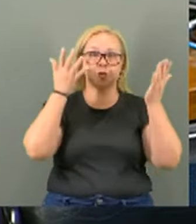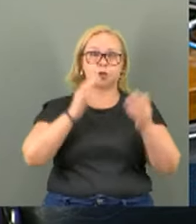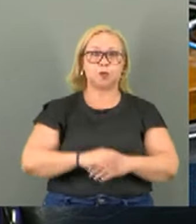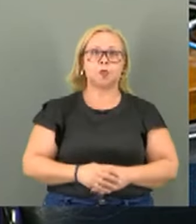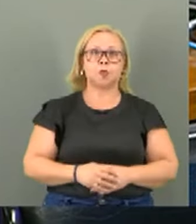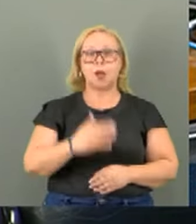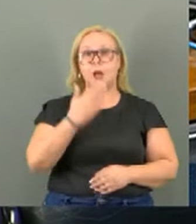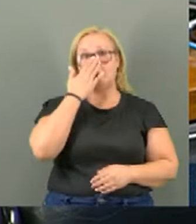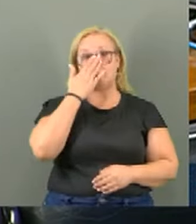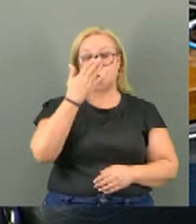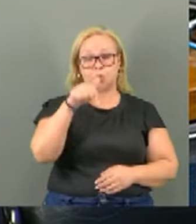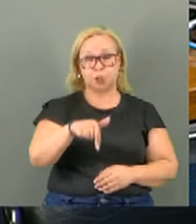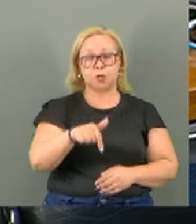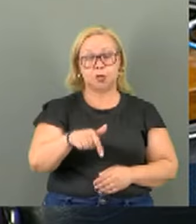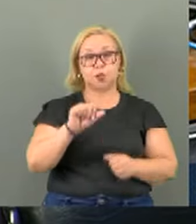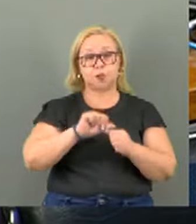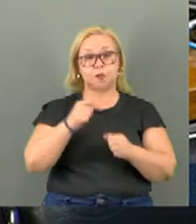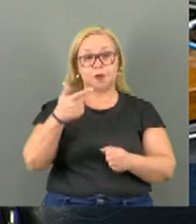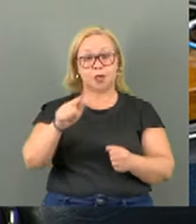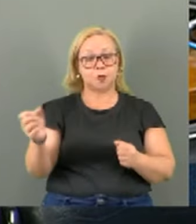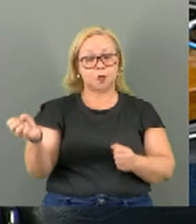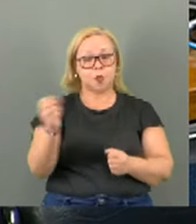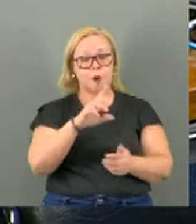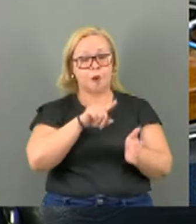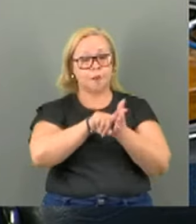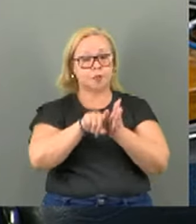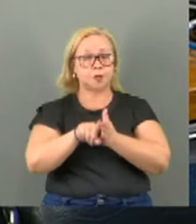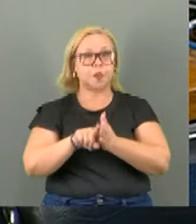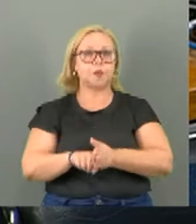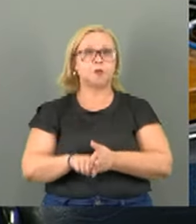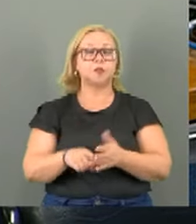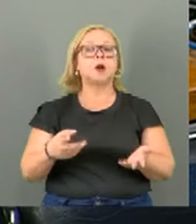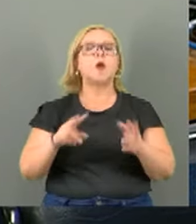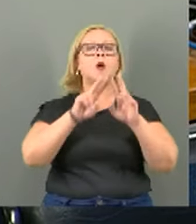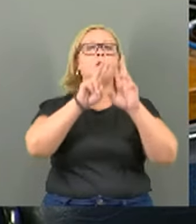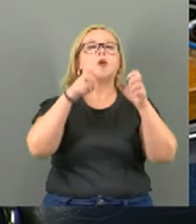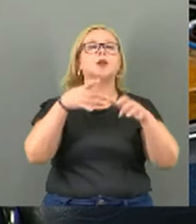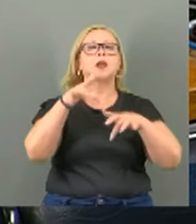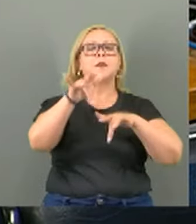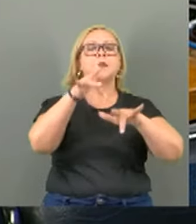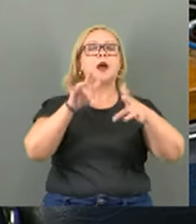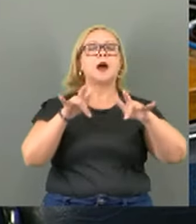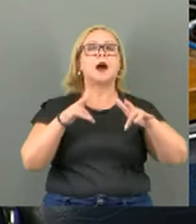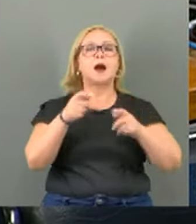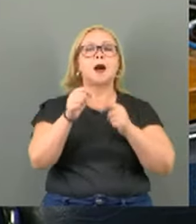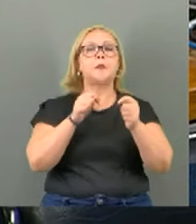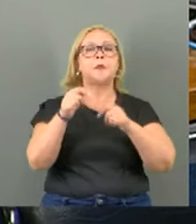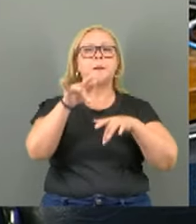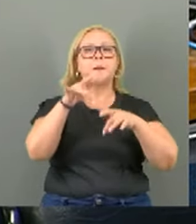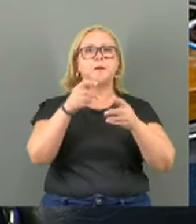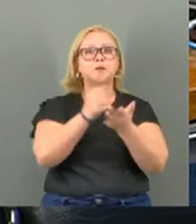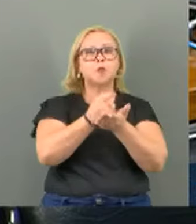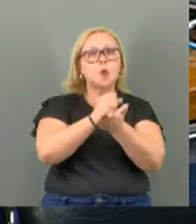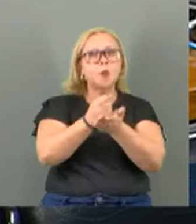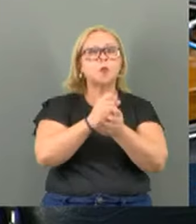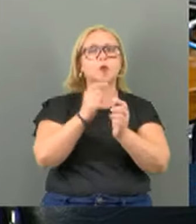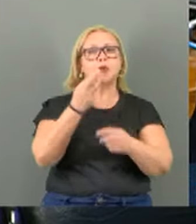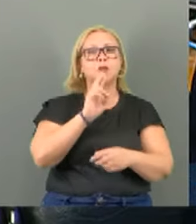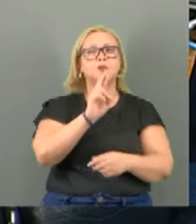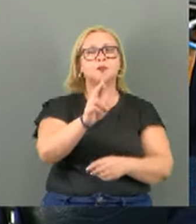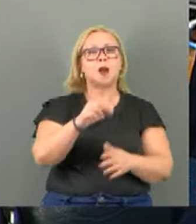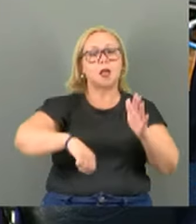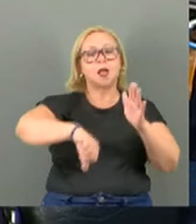novas perguntas. No tocante à temática da manipulação de resultados e demais crimes relacionados